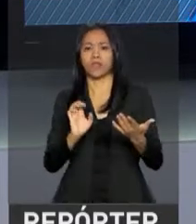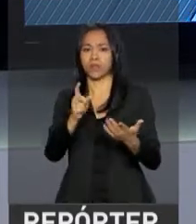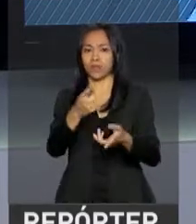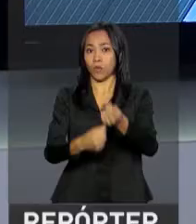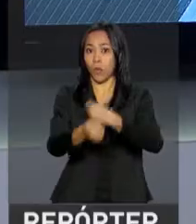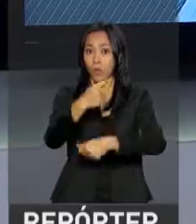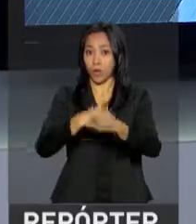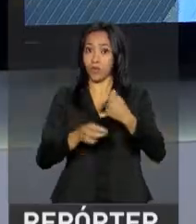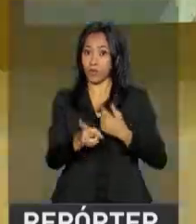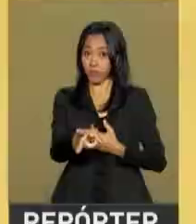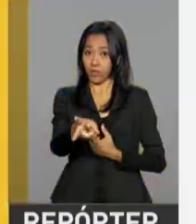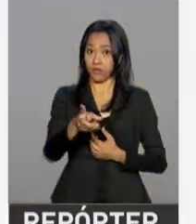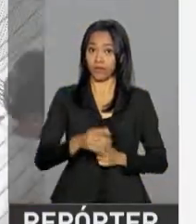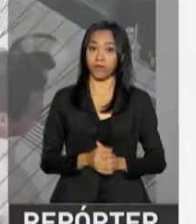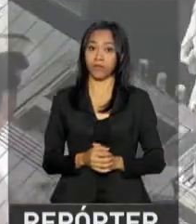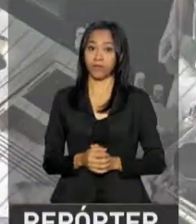ano.